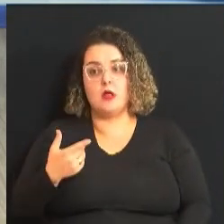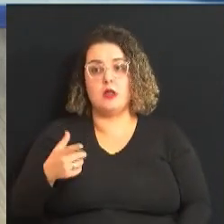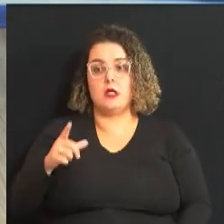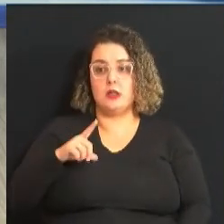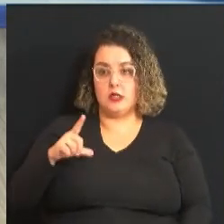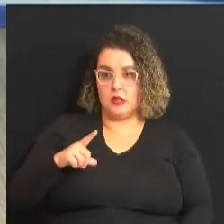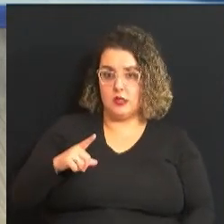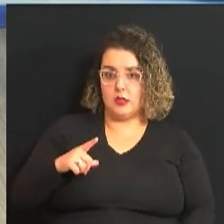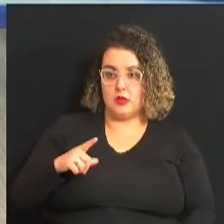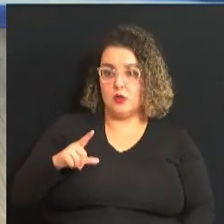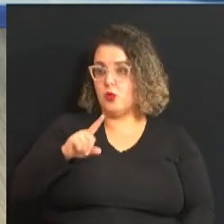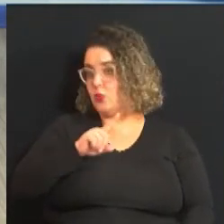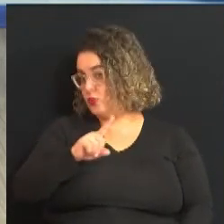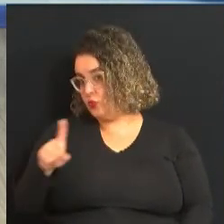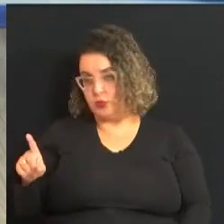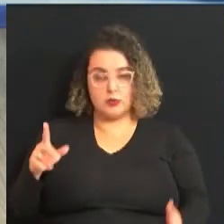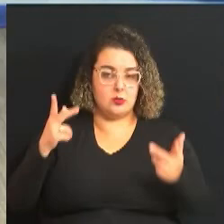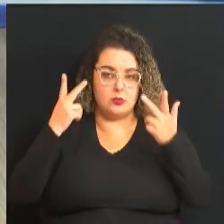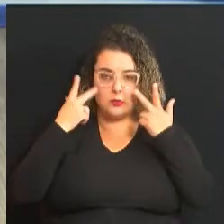não naturais?